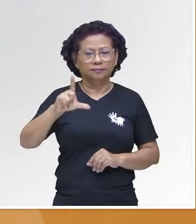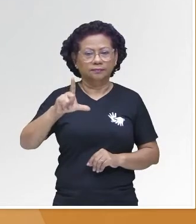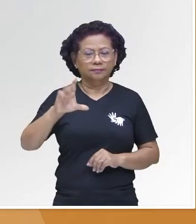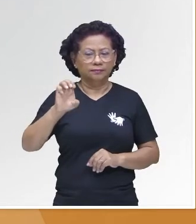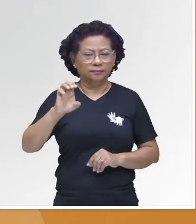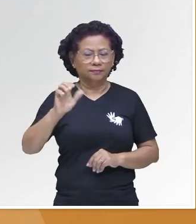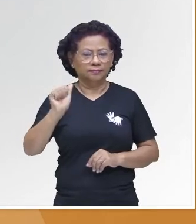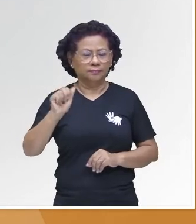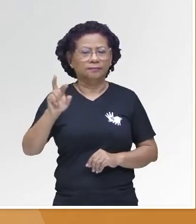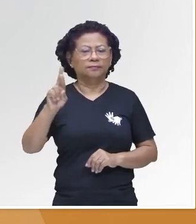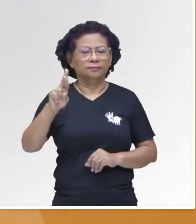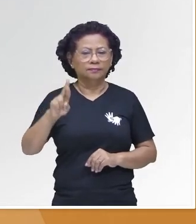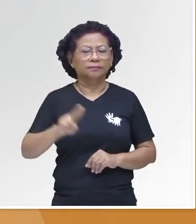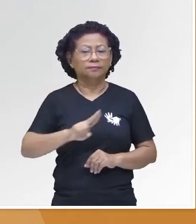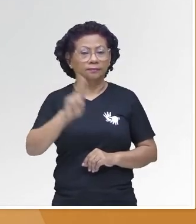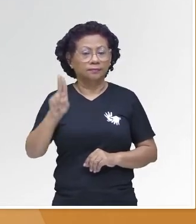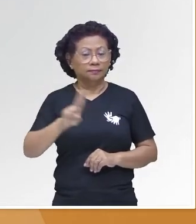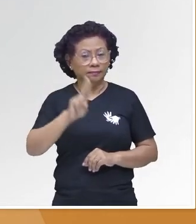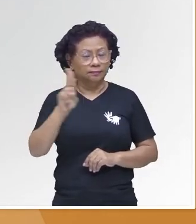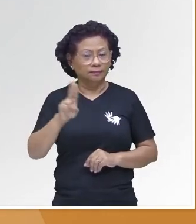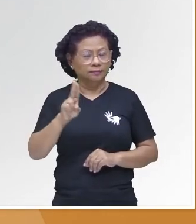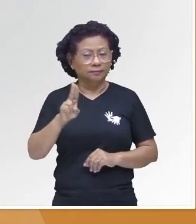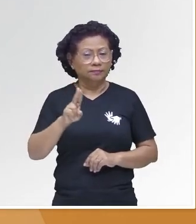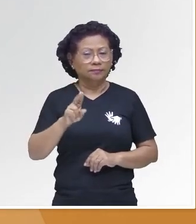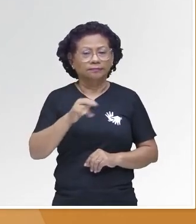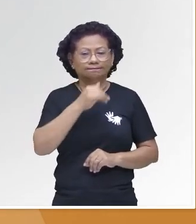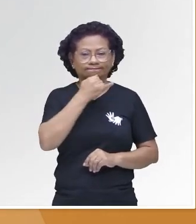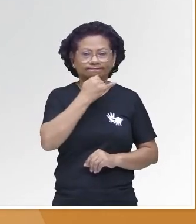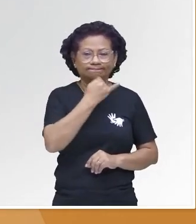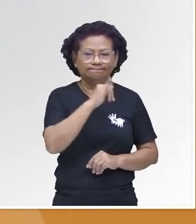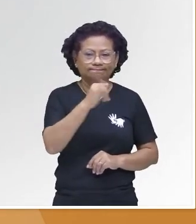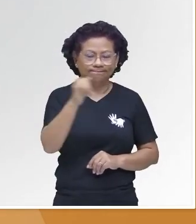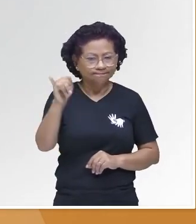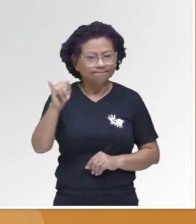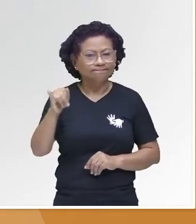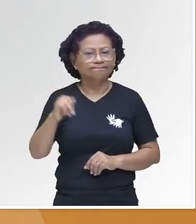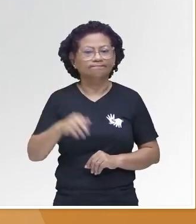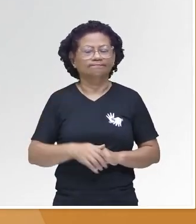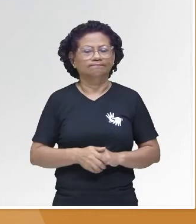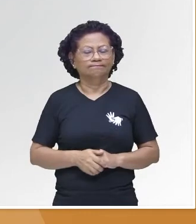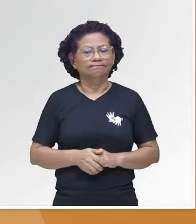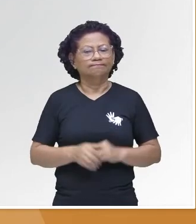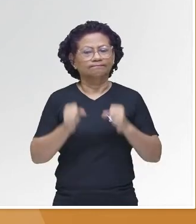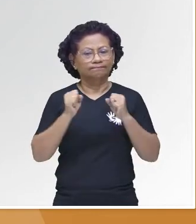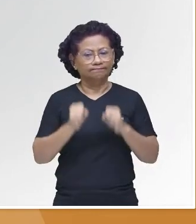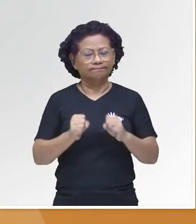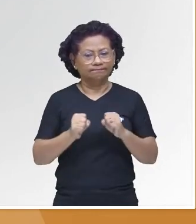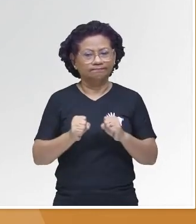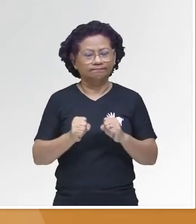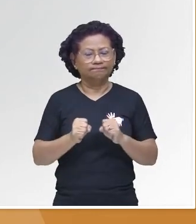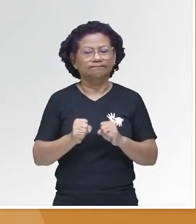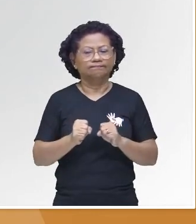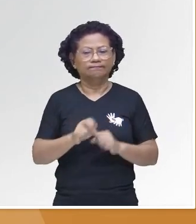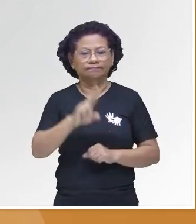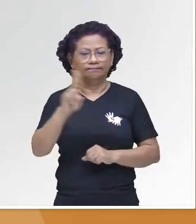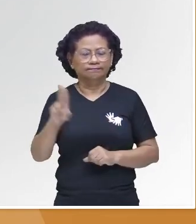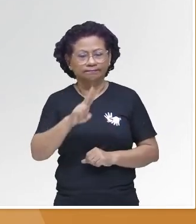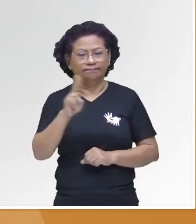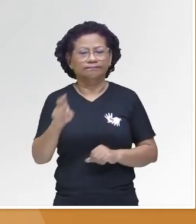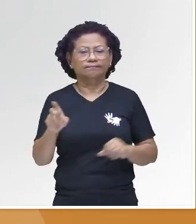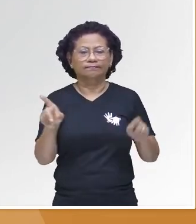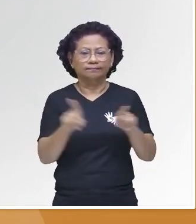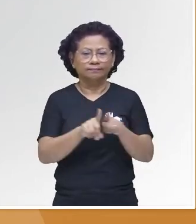fontes primárias radioativas, né? A radiação, podendo usar elementos como